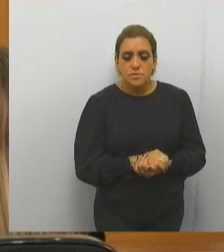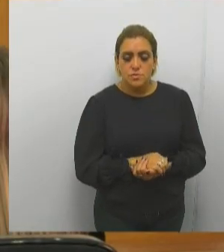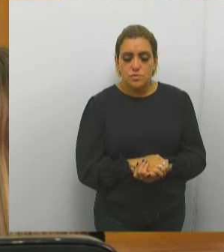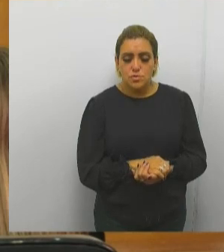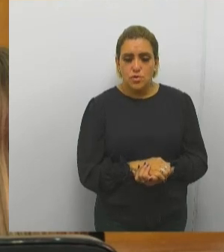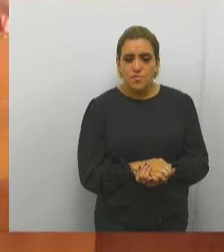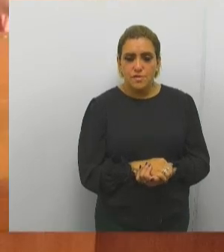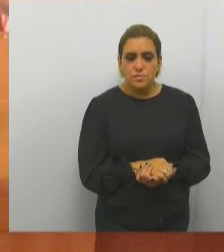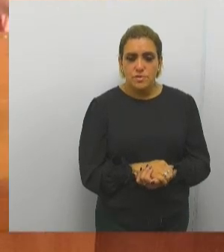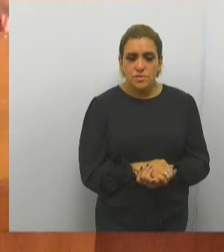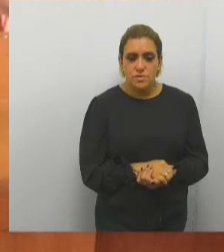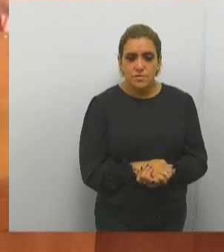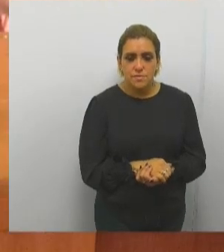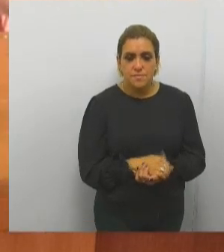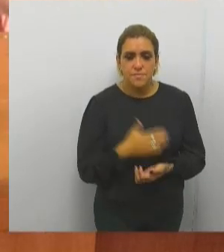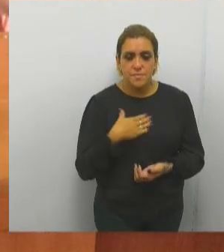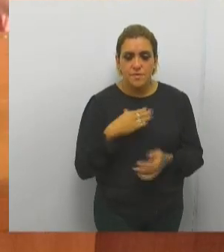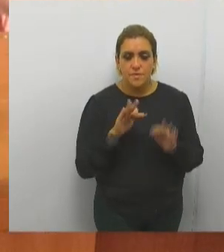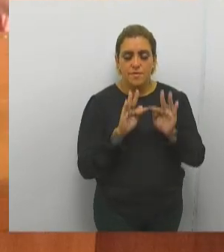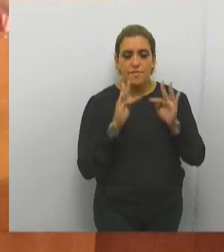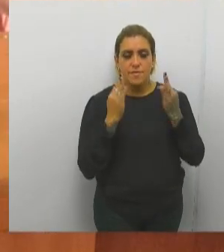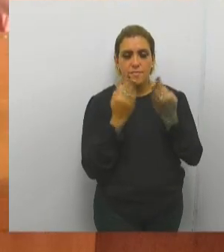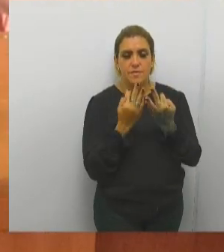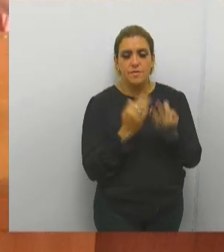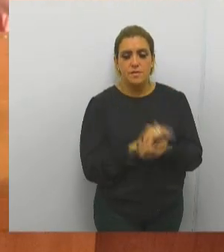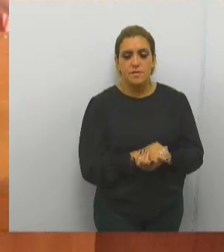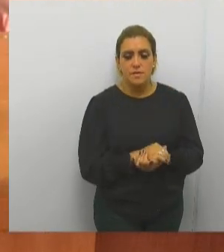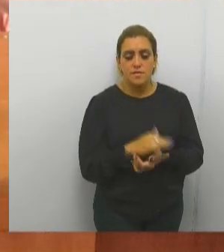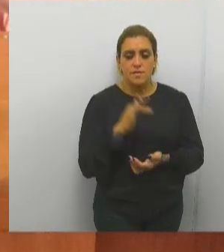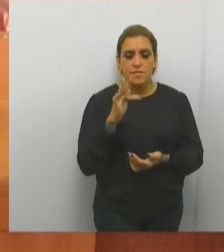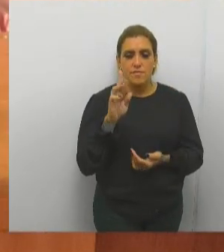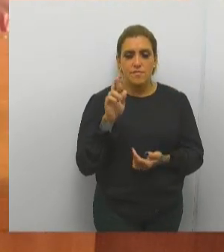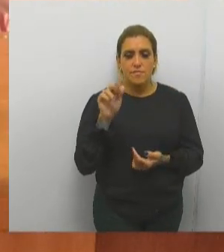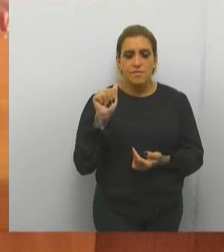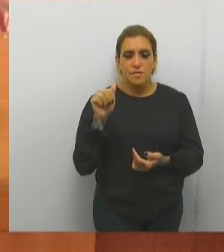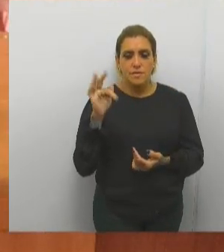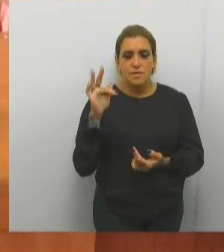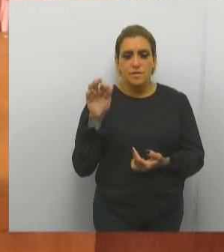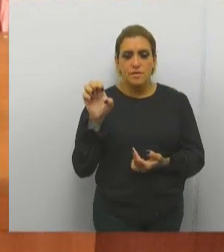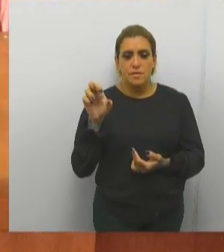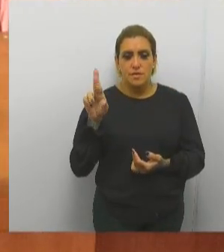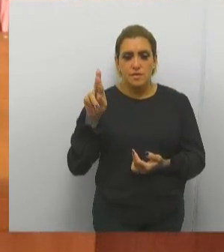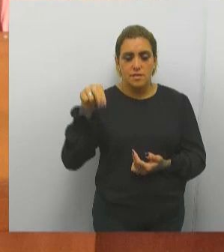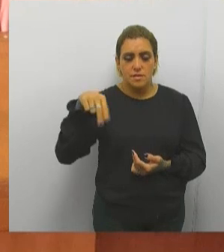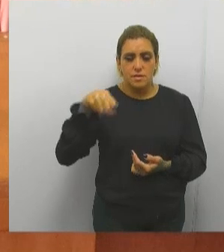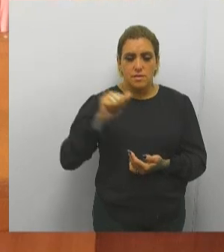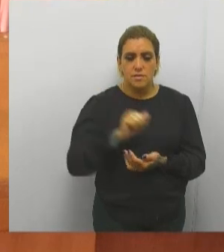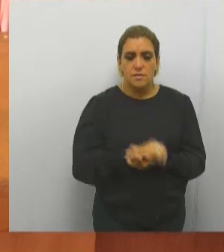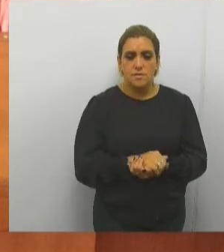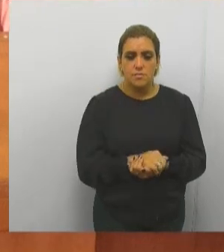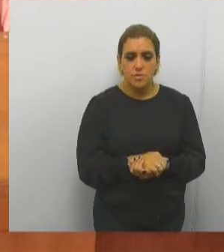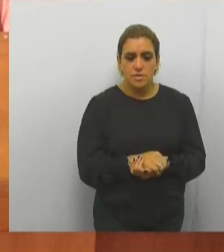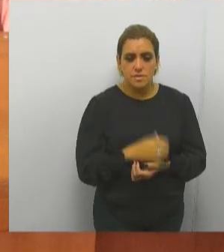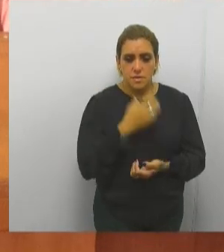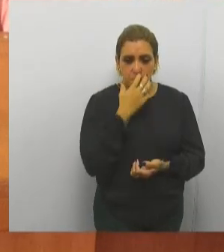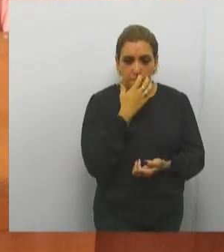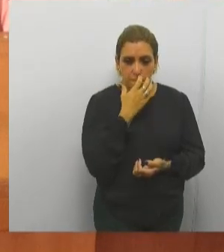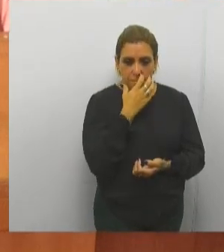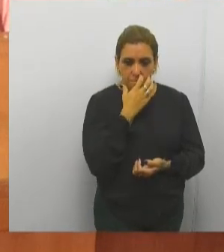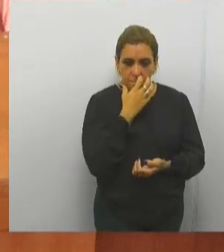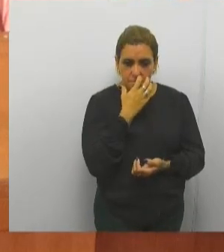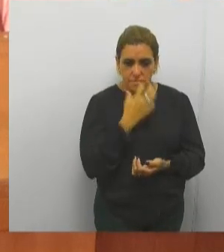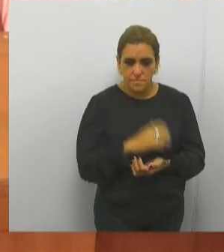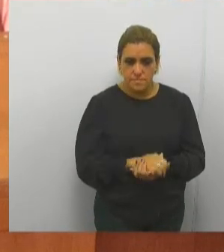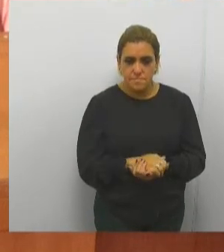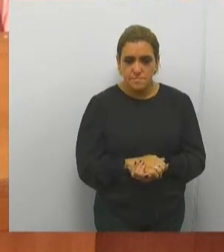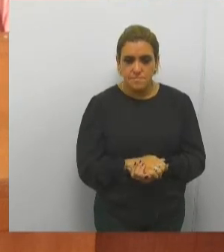minha família paterna tinha muitos trovadores lá no Espírito Santo. Minha avó era uma grande trovadora, meu pai também. E eu me